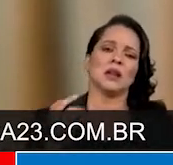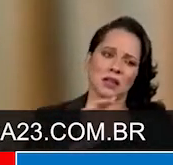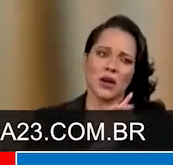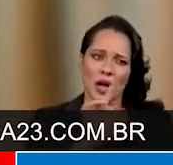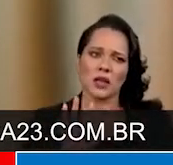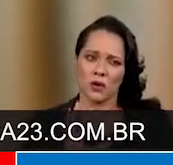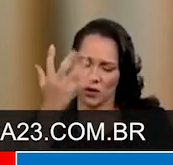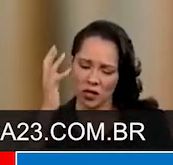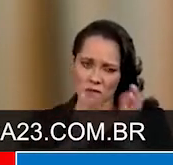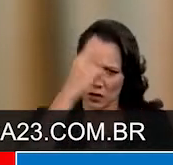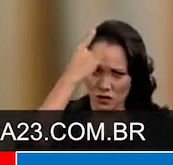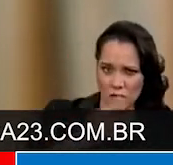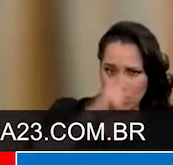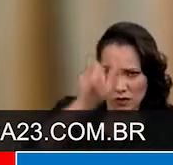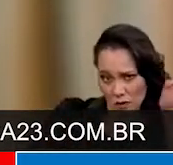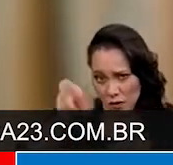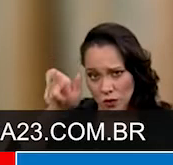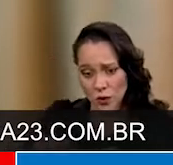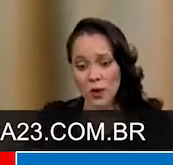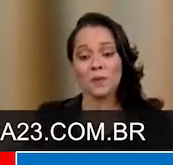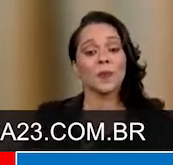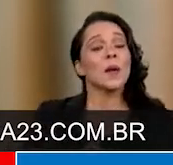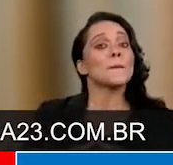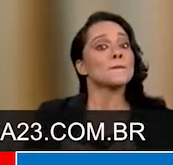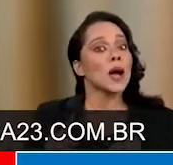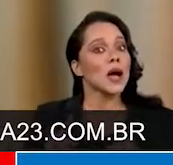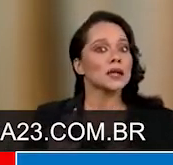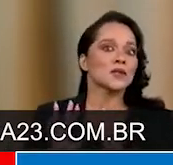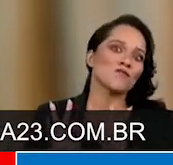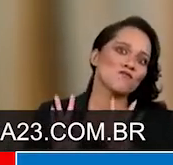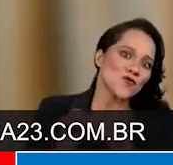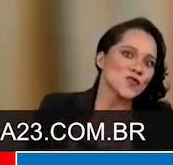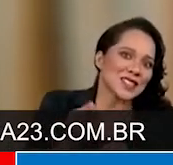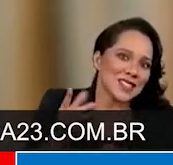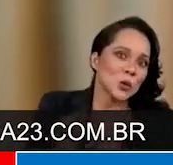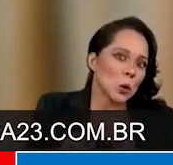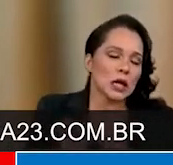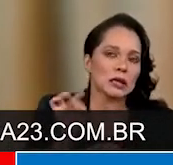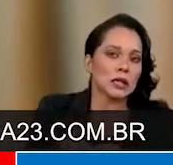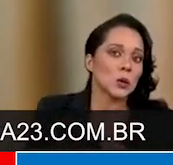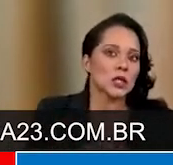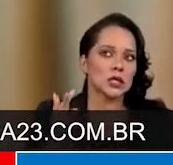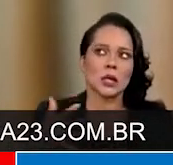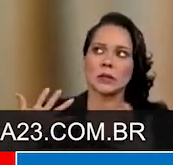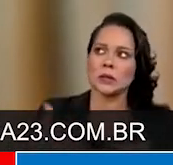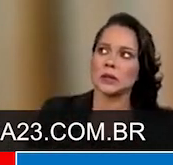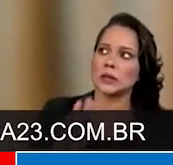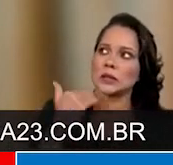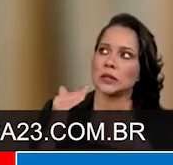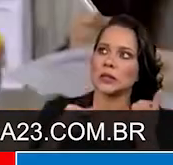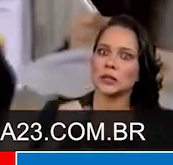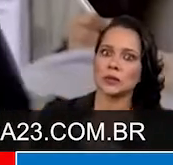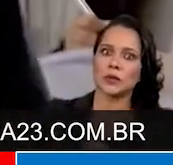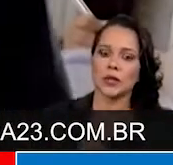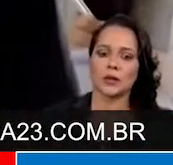cada realidade do perfil do paciente, mas a somatória de tudo acaba culminando nesse número espantoso de óbitos ao